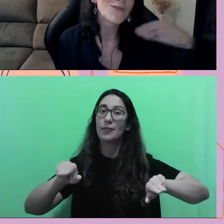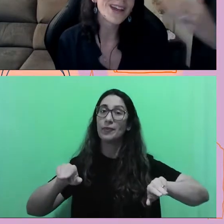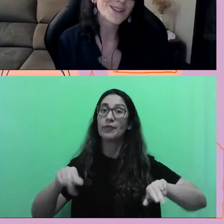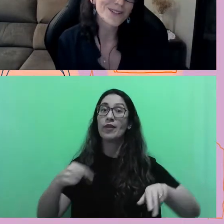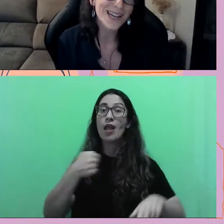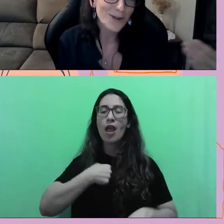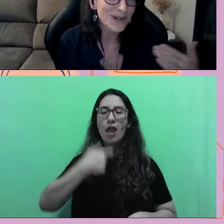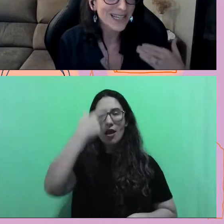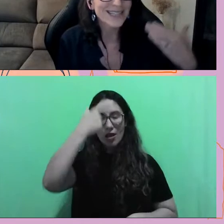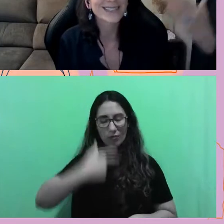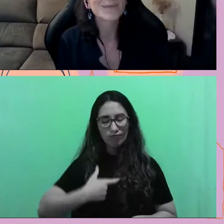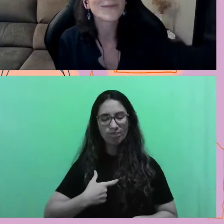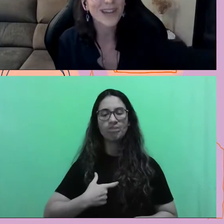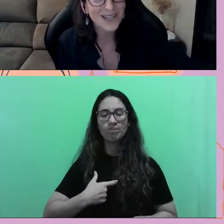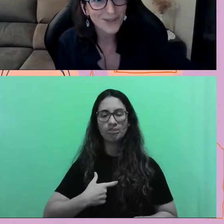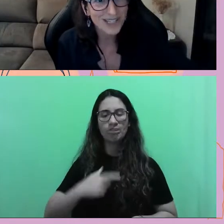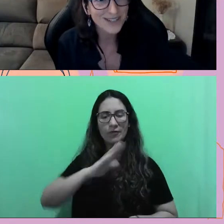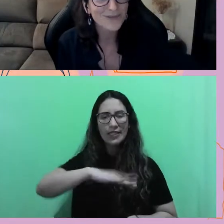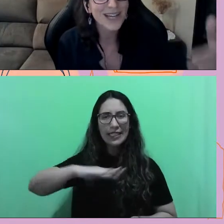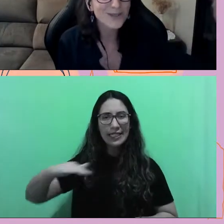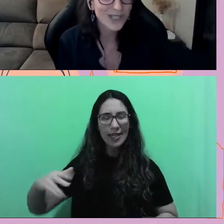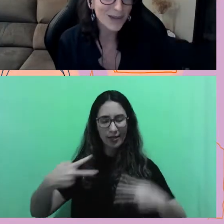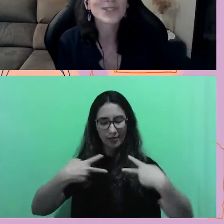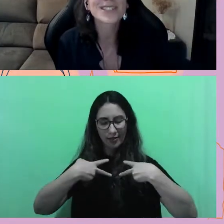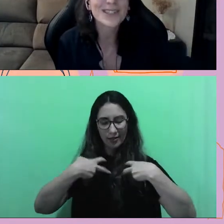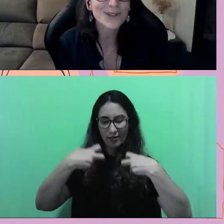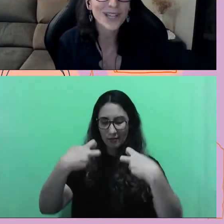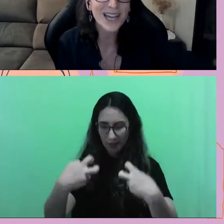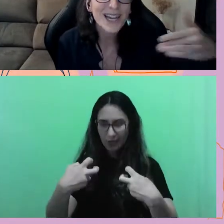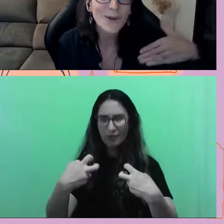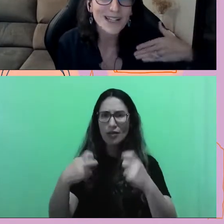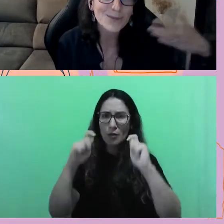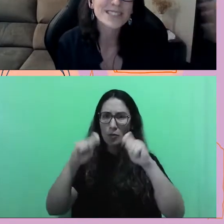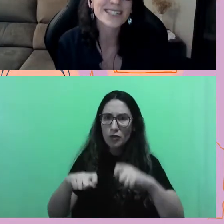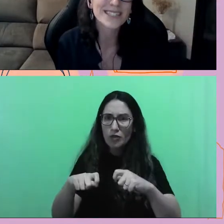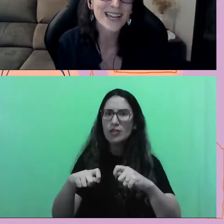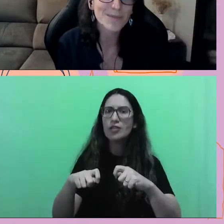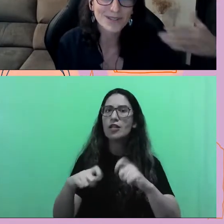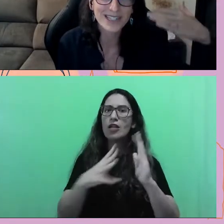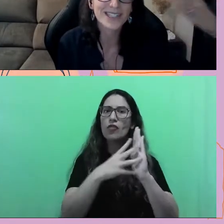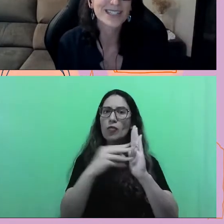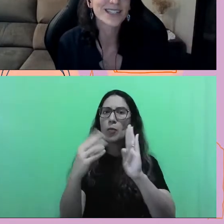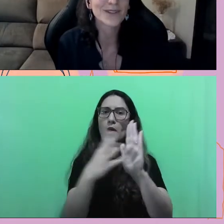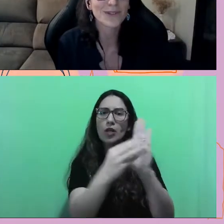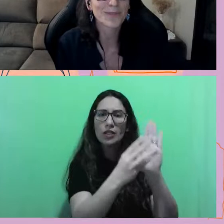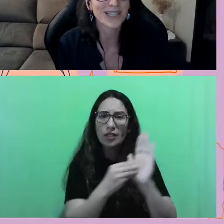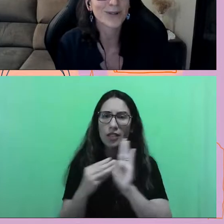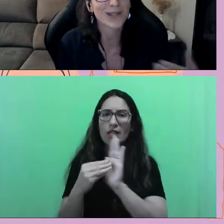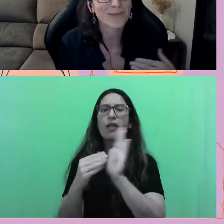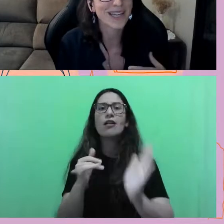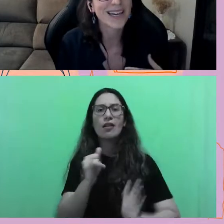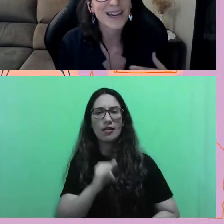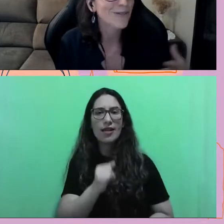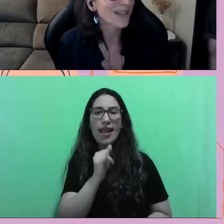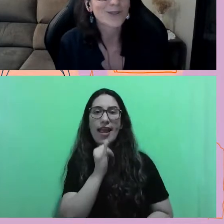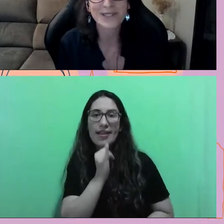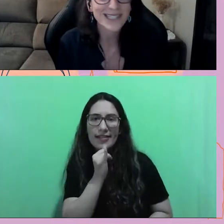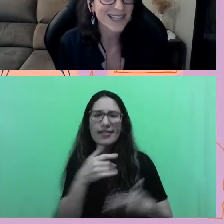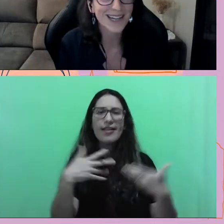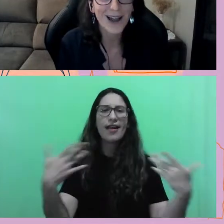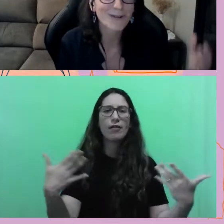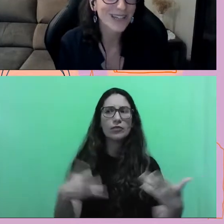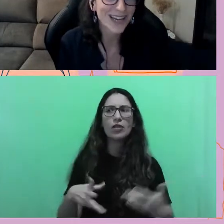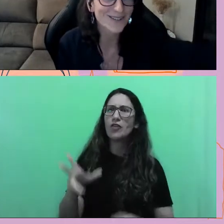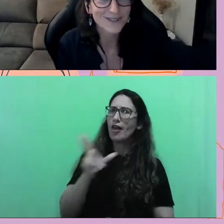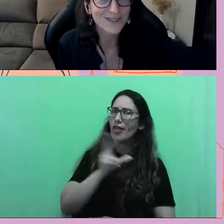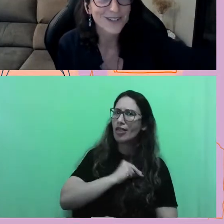Eu me vendo, né? Eu, criança, me vendo ali, vendo que é possível, né? Quais são os exemplos ali, enfim, para que eu também fale, nossa,